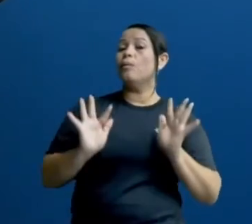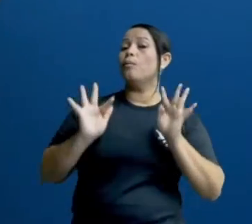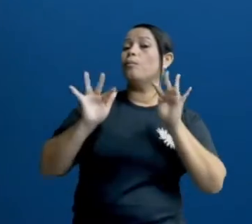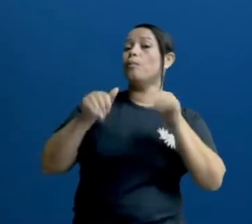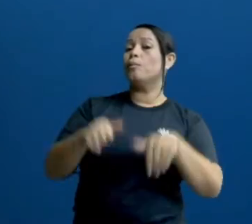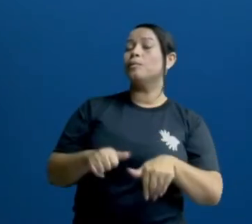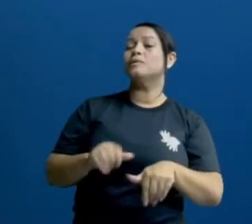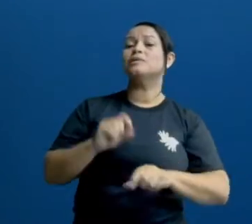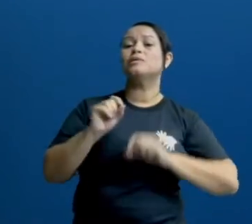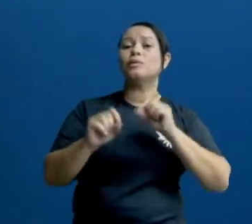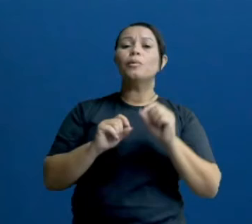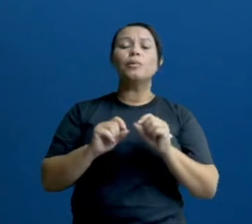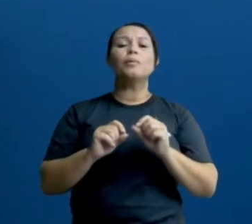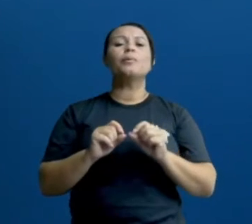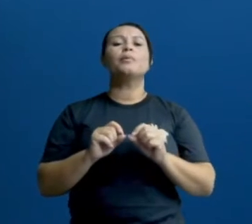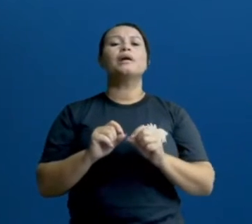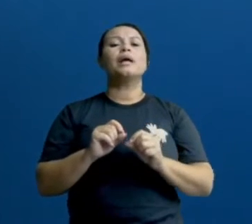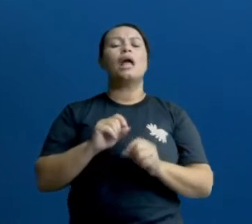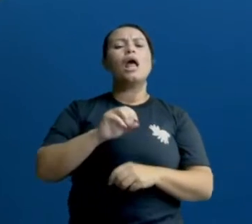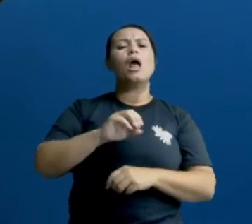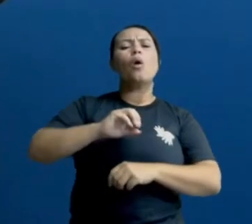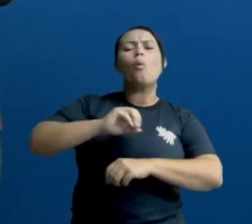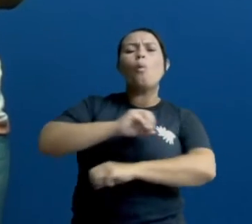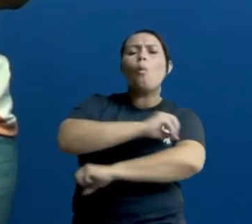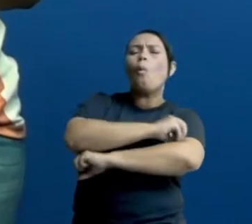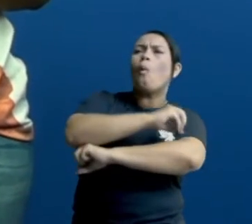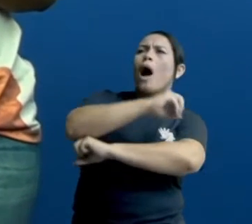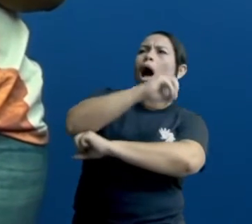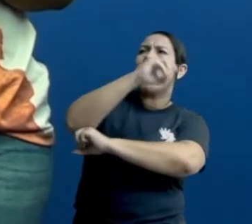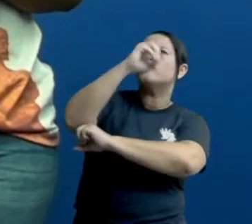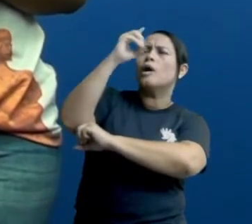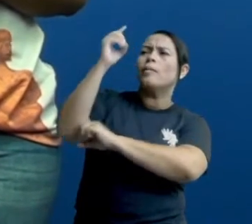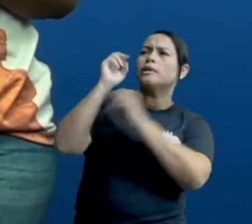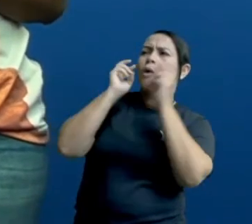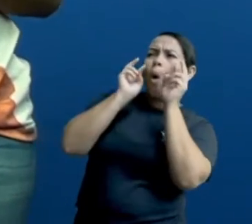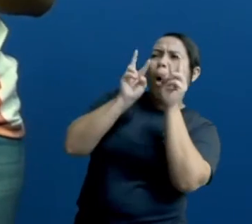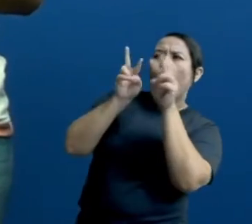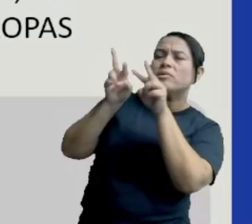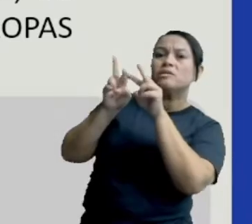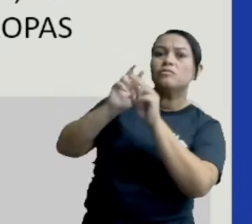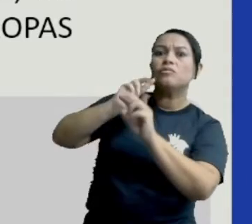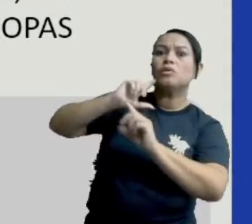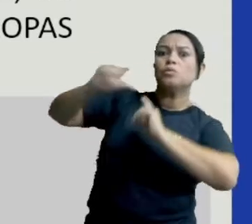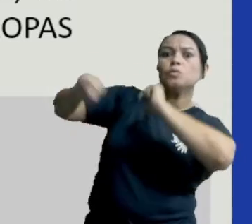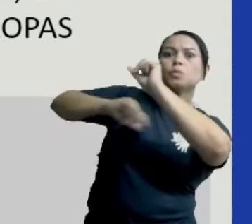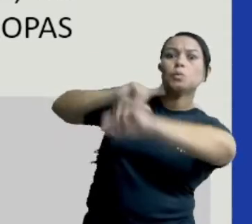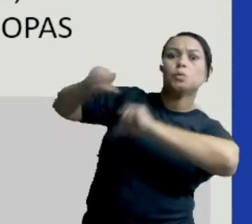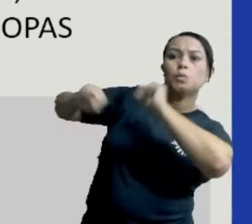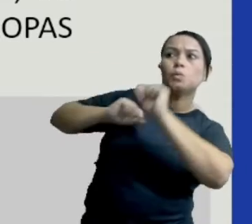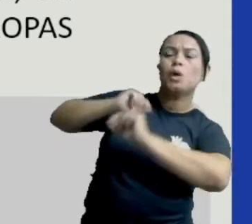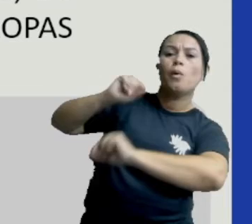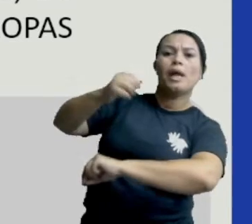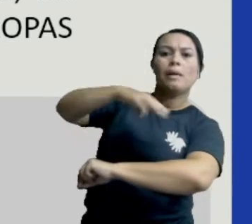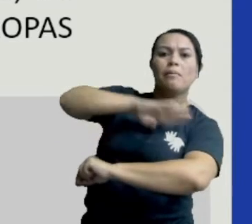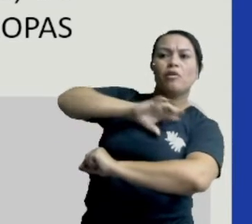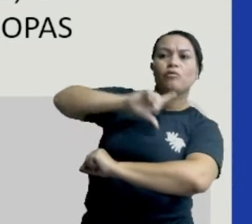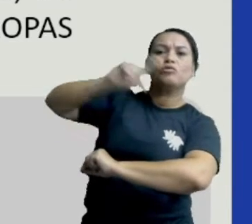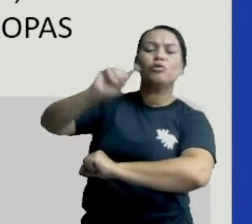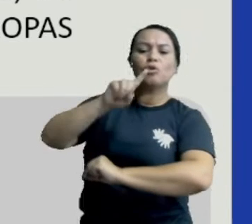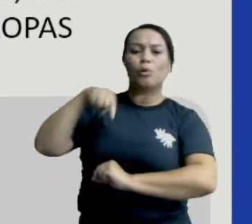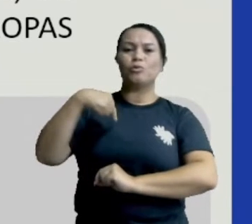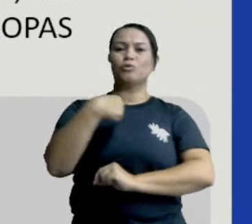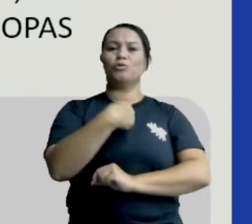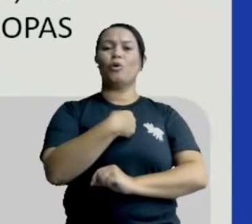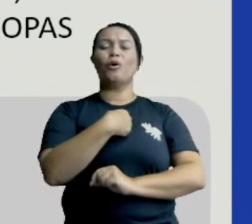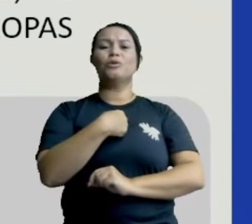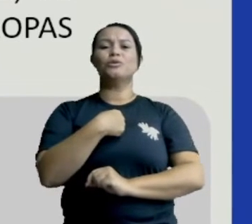Conclusão: no outro dia, ao amanhecer, vendo que o inimigo havia realmente fugido, nossos bravos heróis